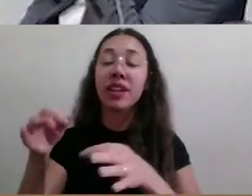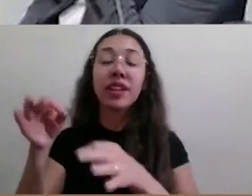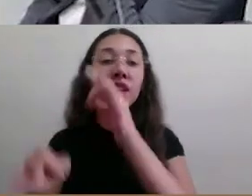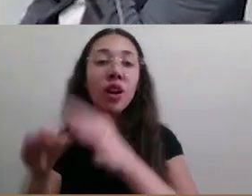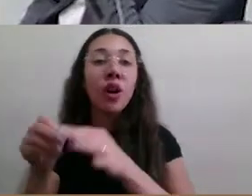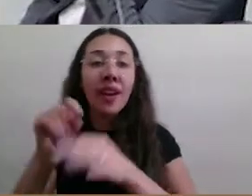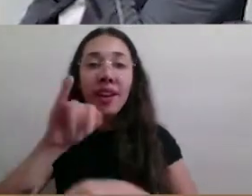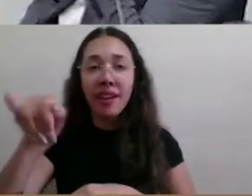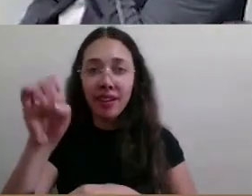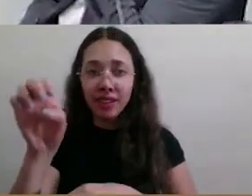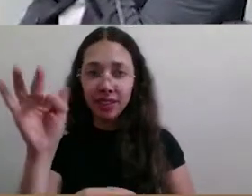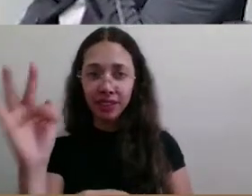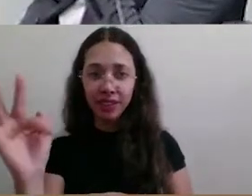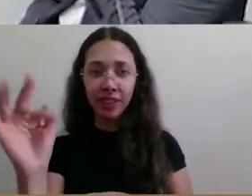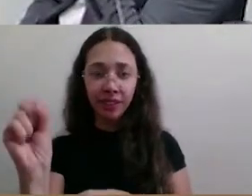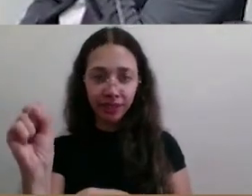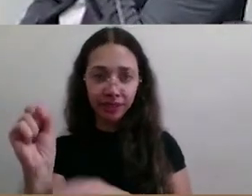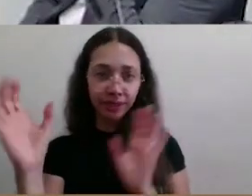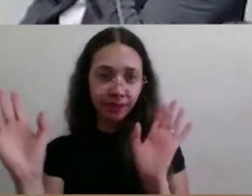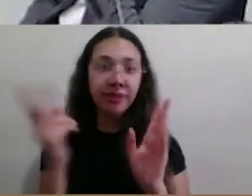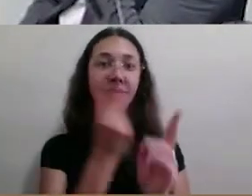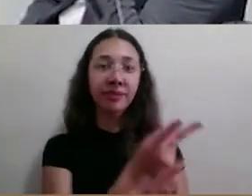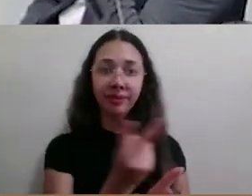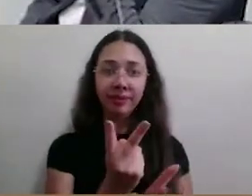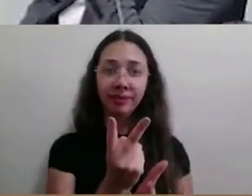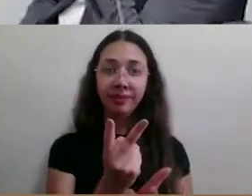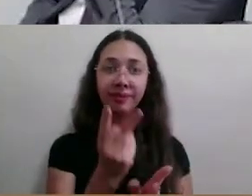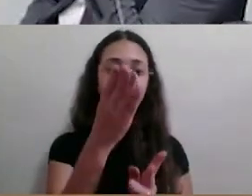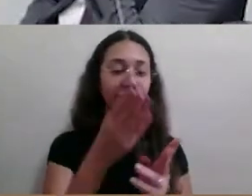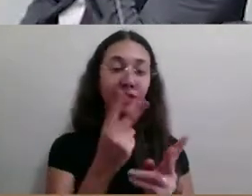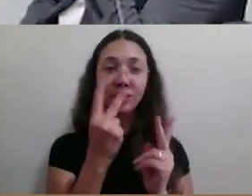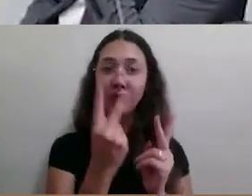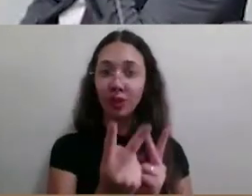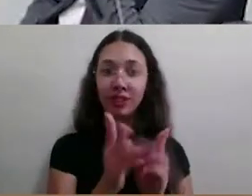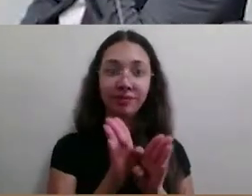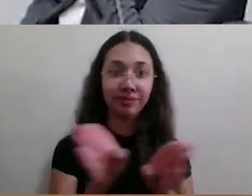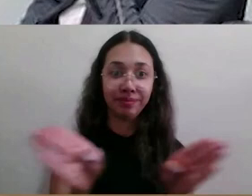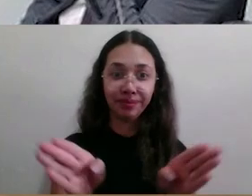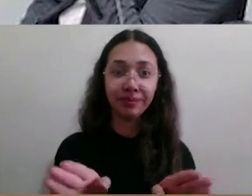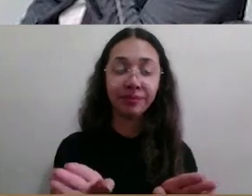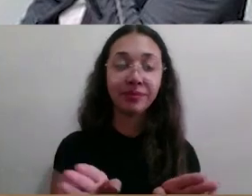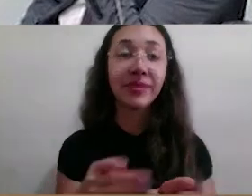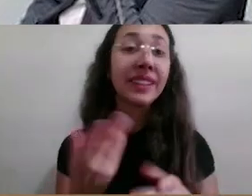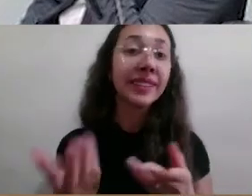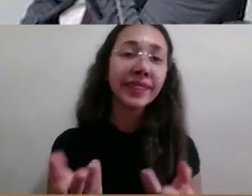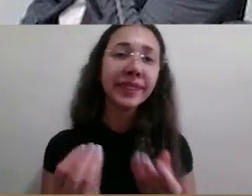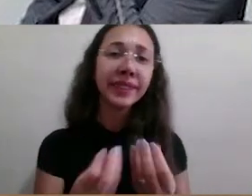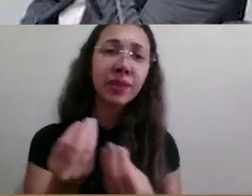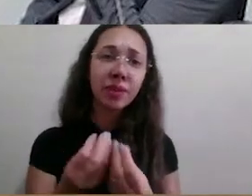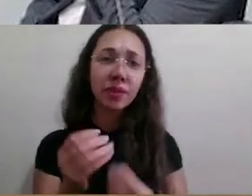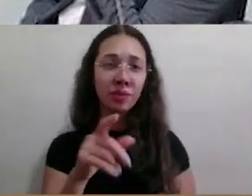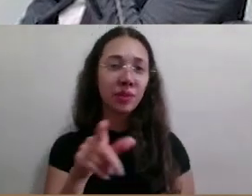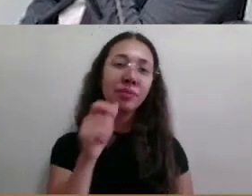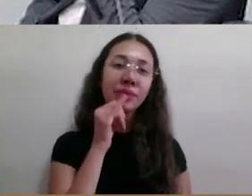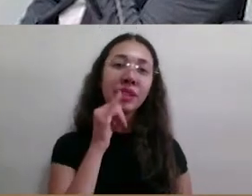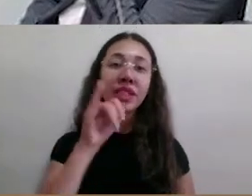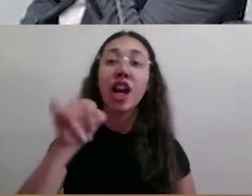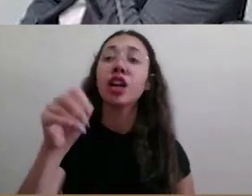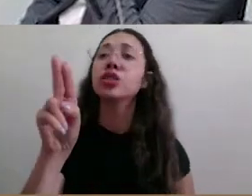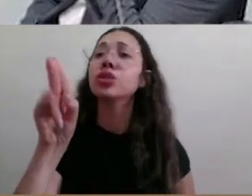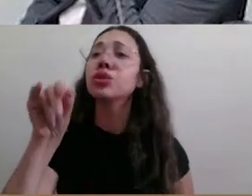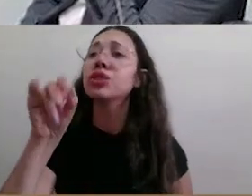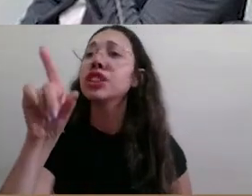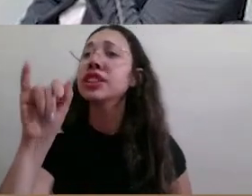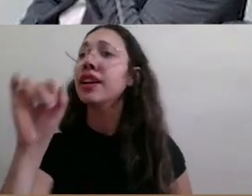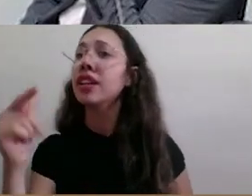2 mapas de competência, uma divisão de competência. Então, aqui, Jundiaí, não tem justiça comum. Eu quero entrar com